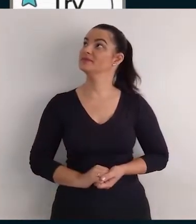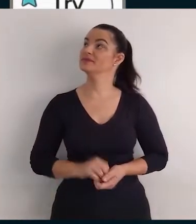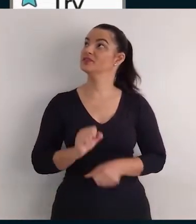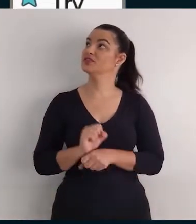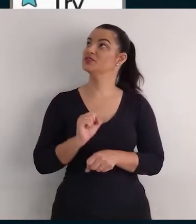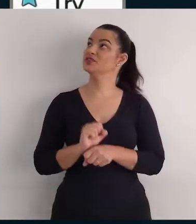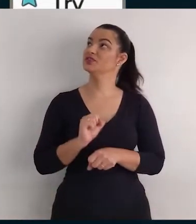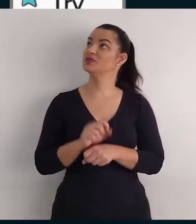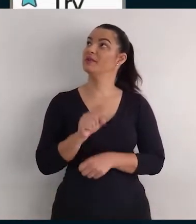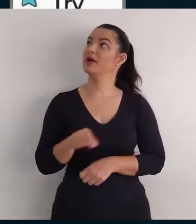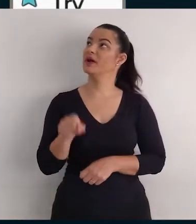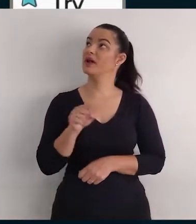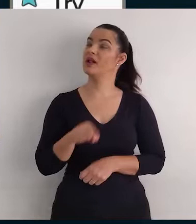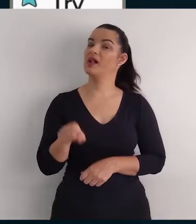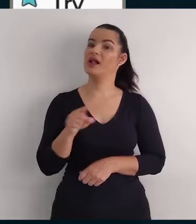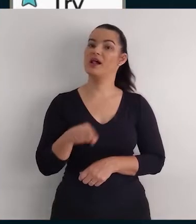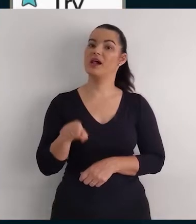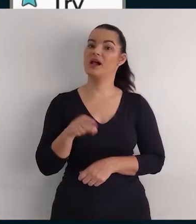Vamos esperar carregar.